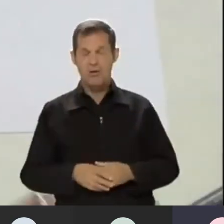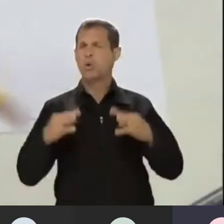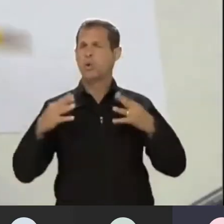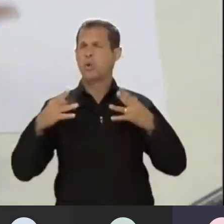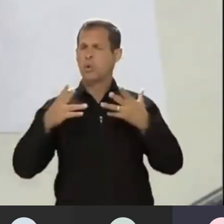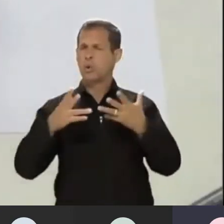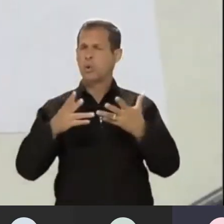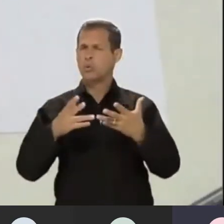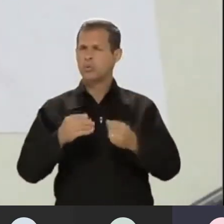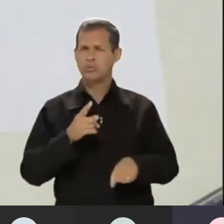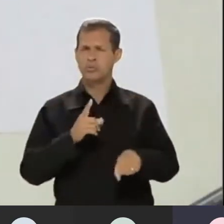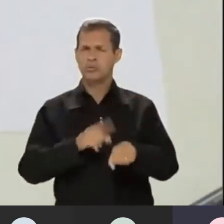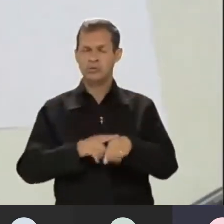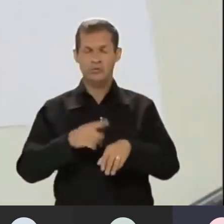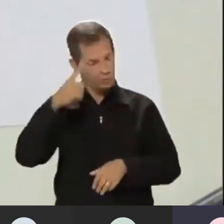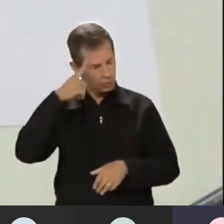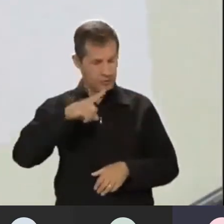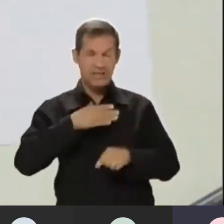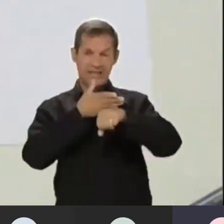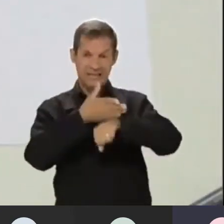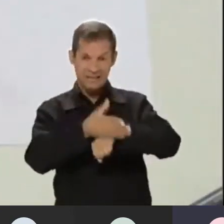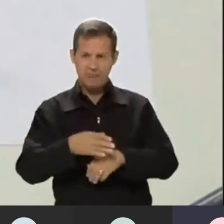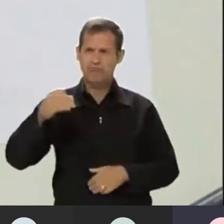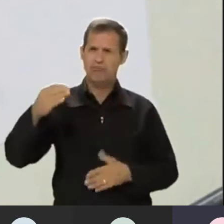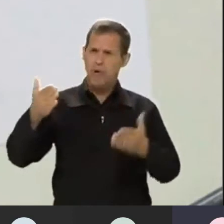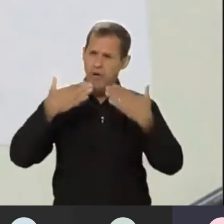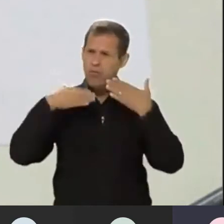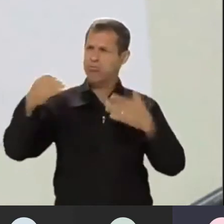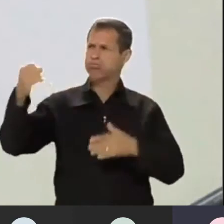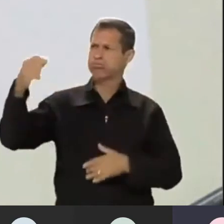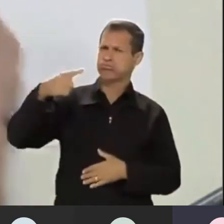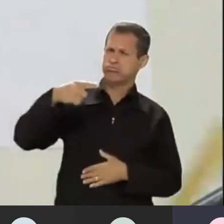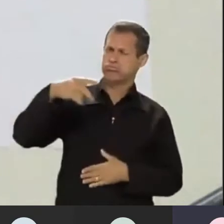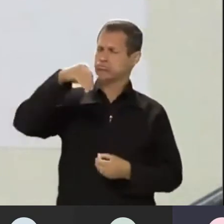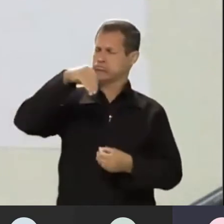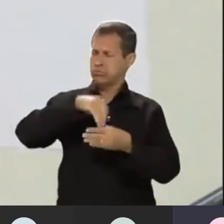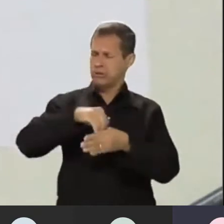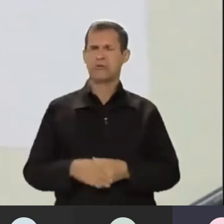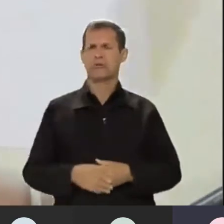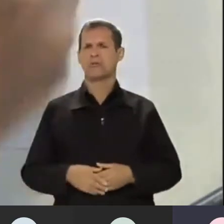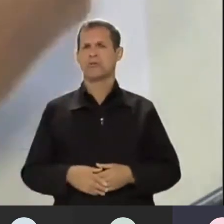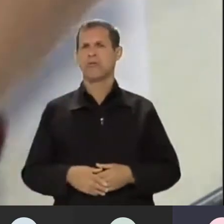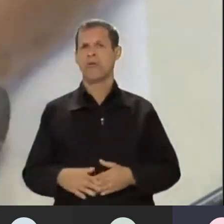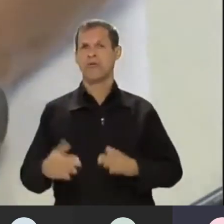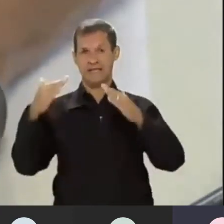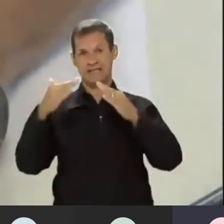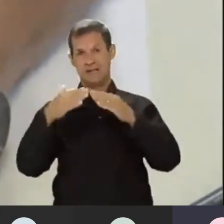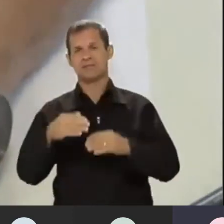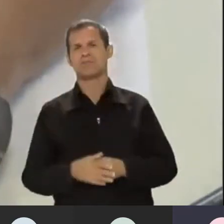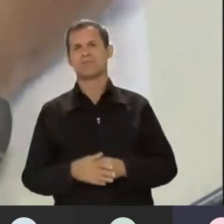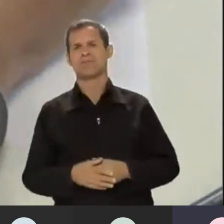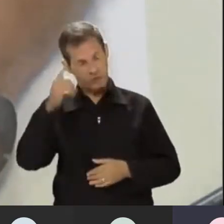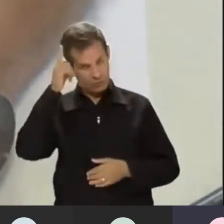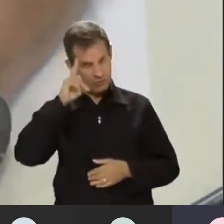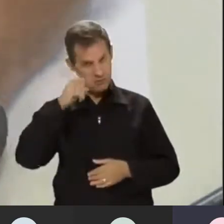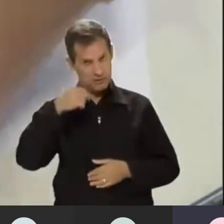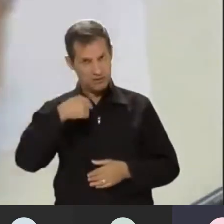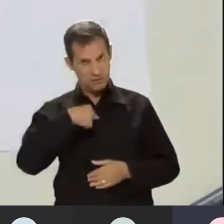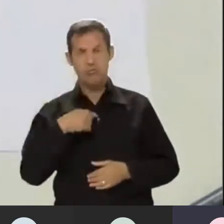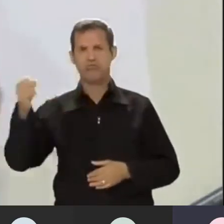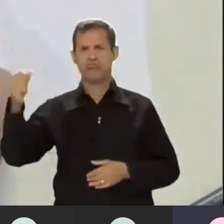Então, durante todo o dia, vamos supor que eu tive a entrada, né, o aquecimento solar através dessa minha abertura, né? Então,